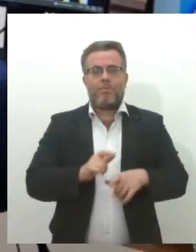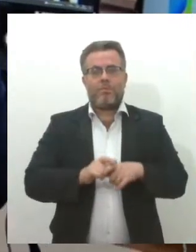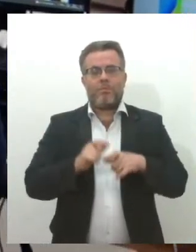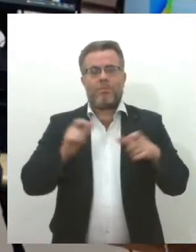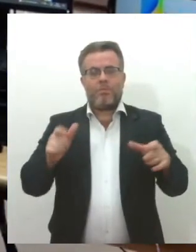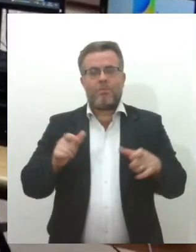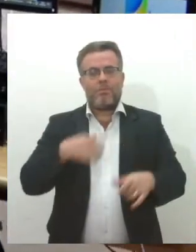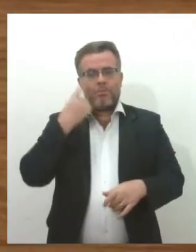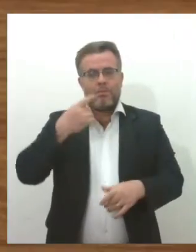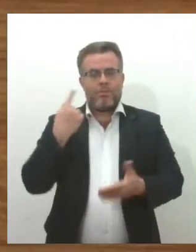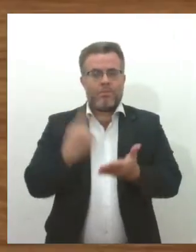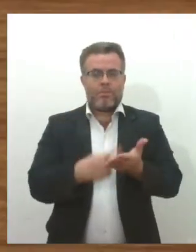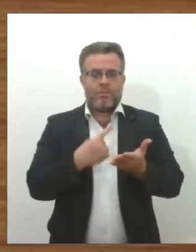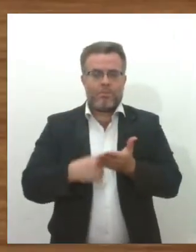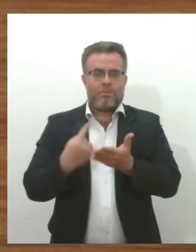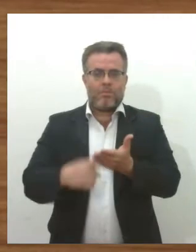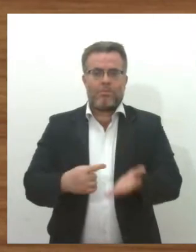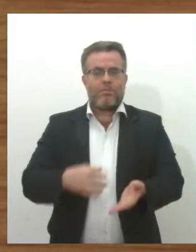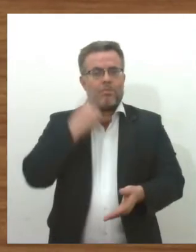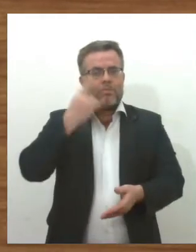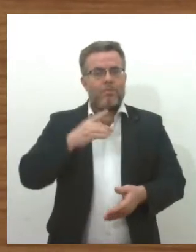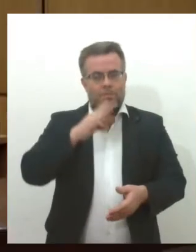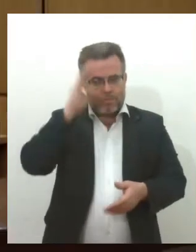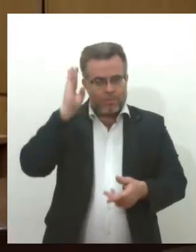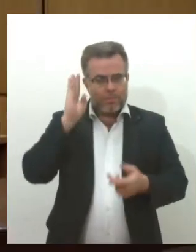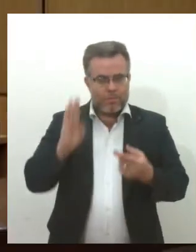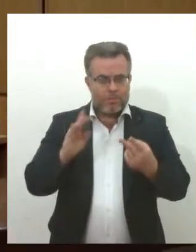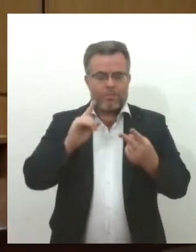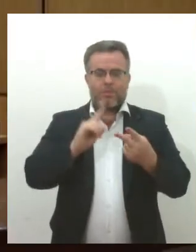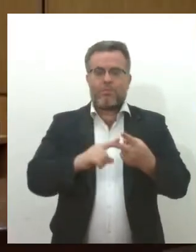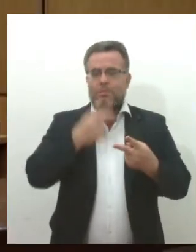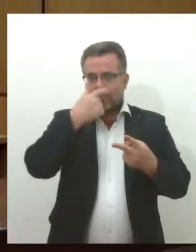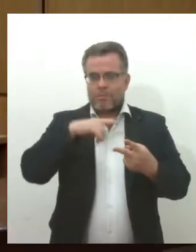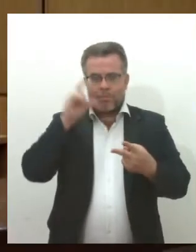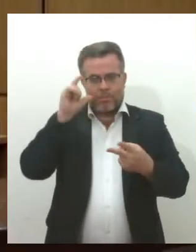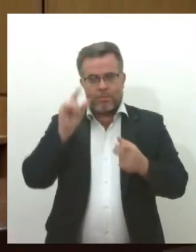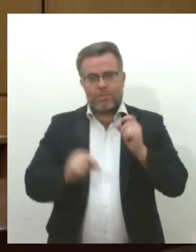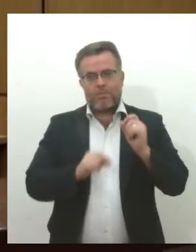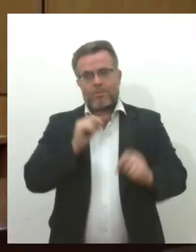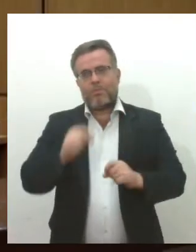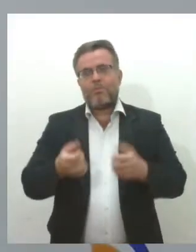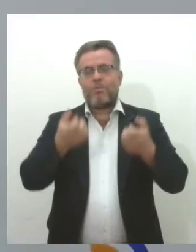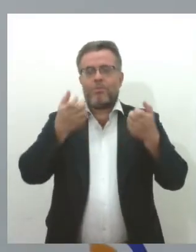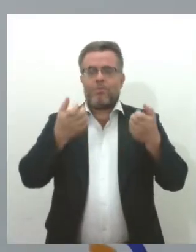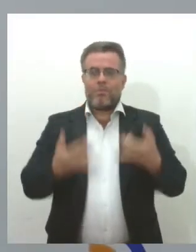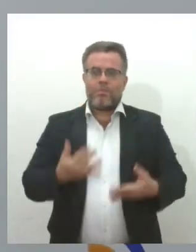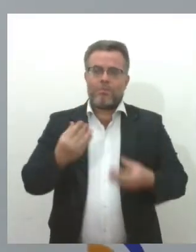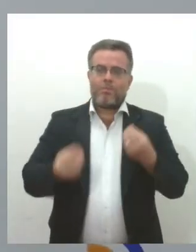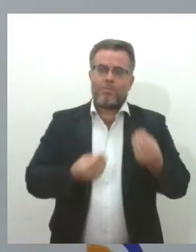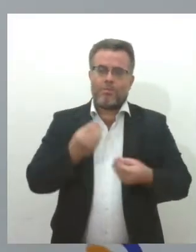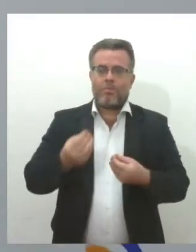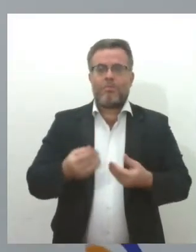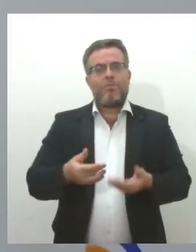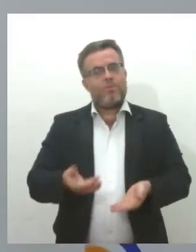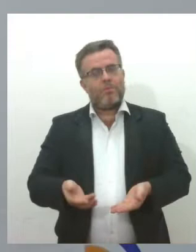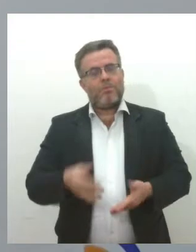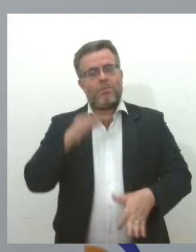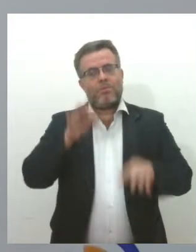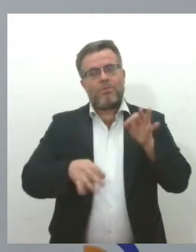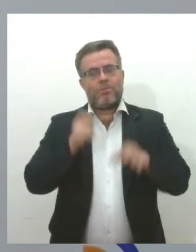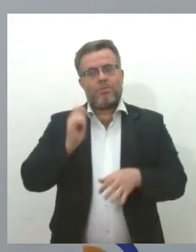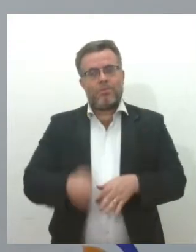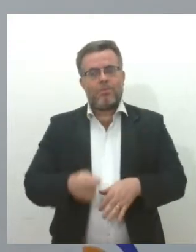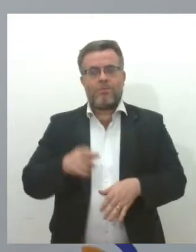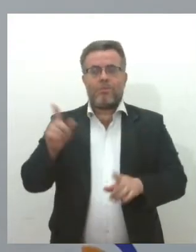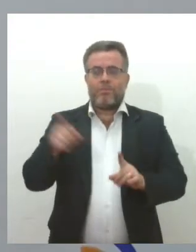contou com voto contrário de Deputados comiran bar o Jorge passos que justificou o voto que o PJ extinguiu